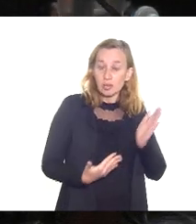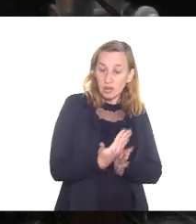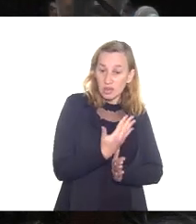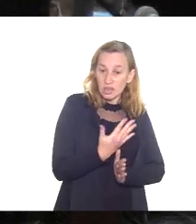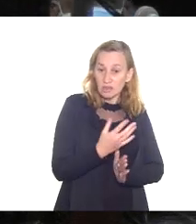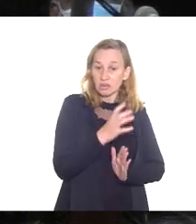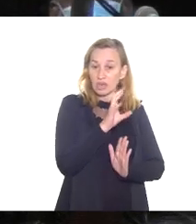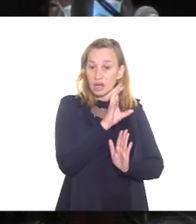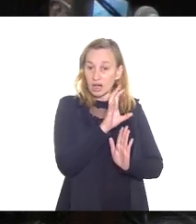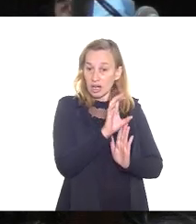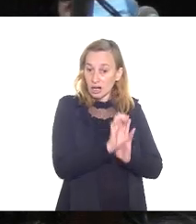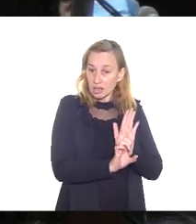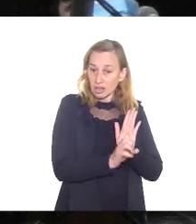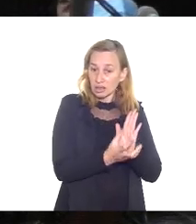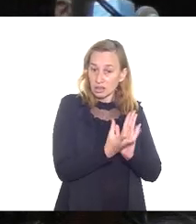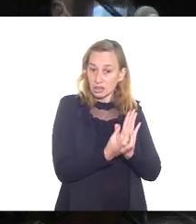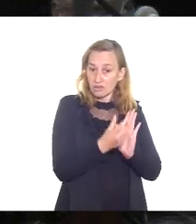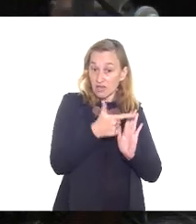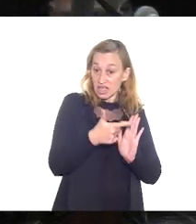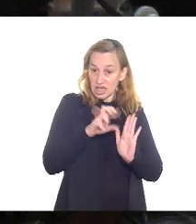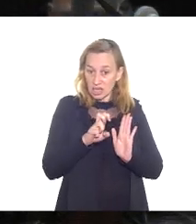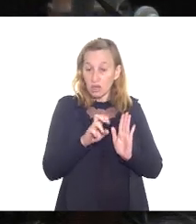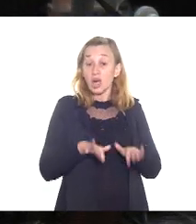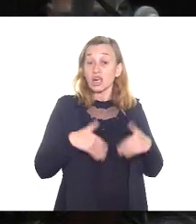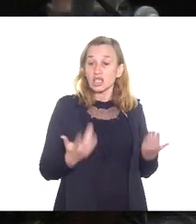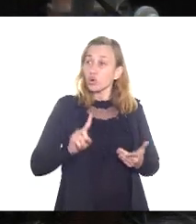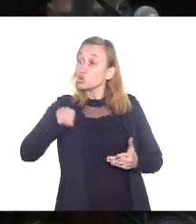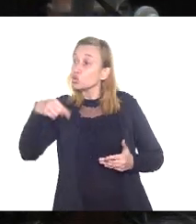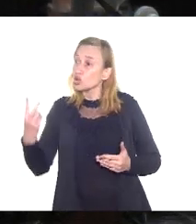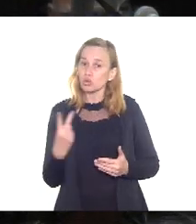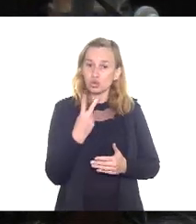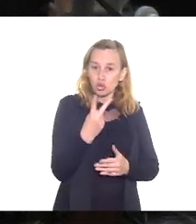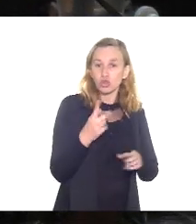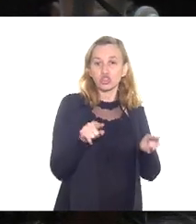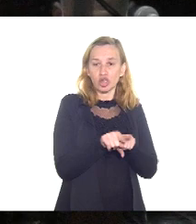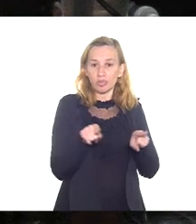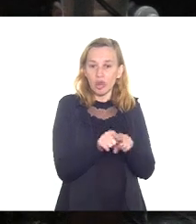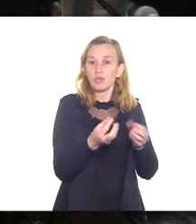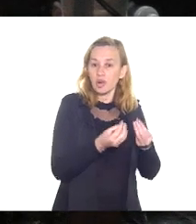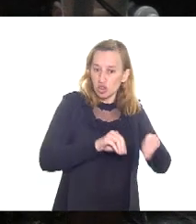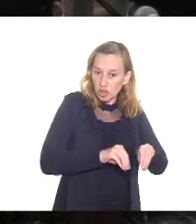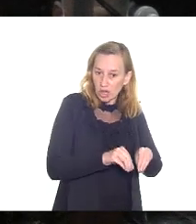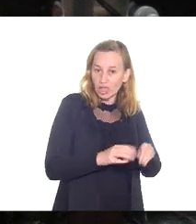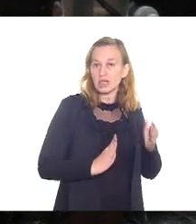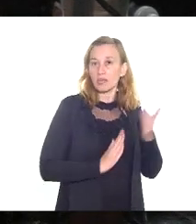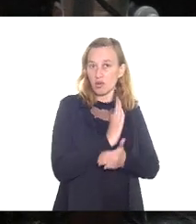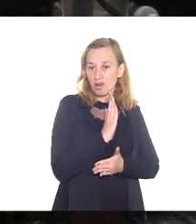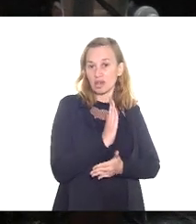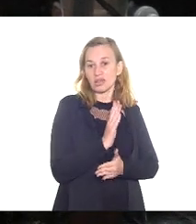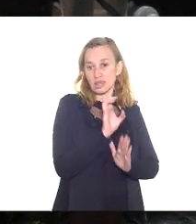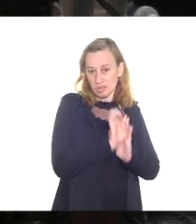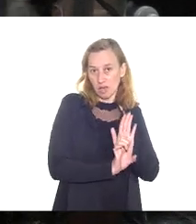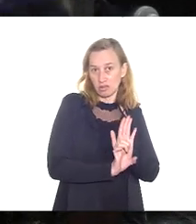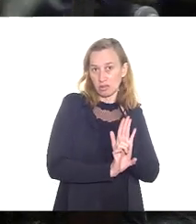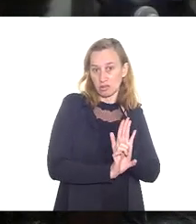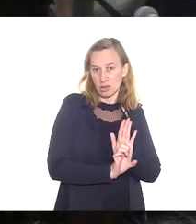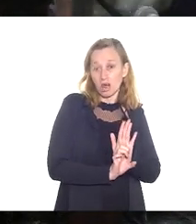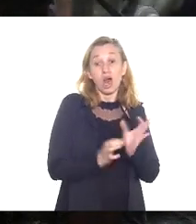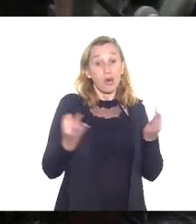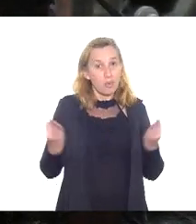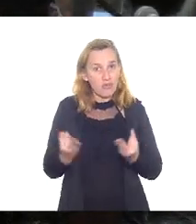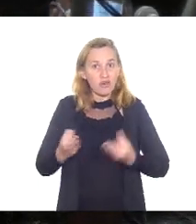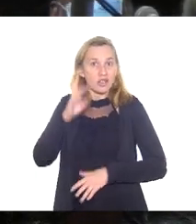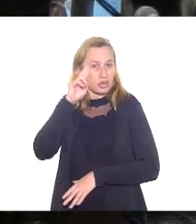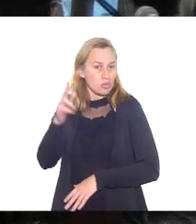25. Então, os outros dois também estão prejudicados, que foram aprovadas as emendas. Perfeito,